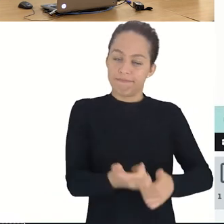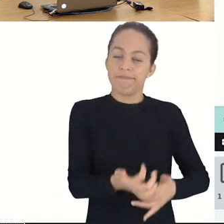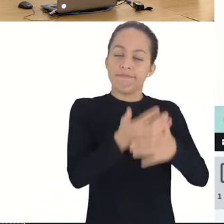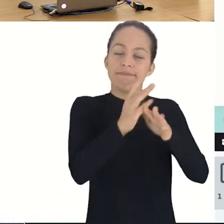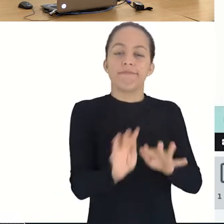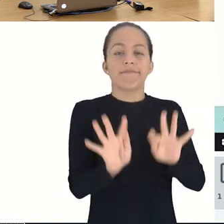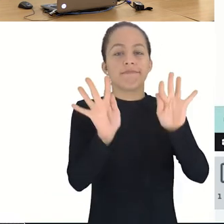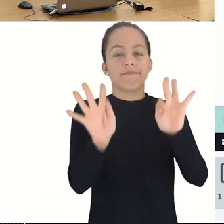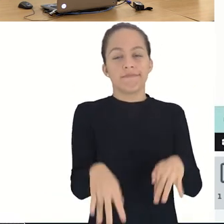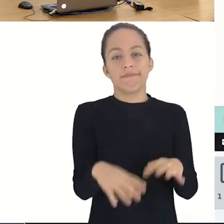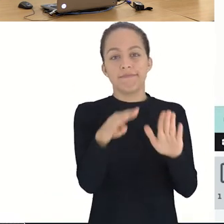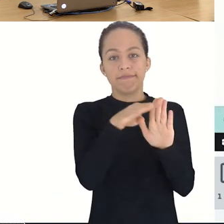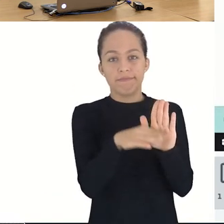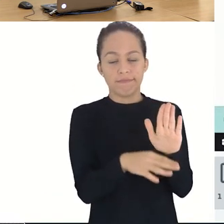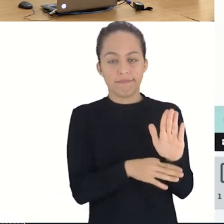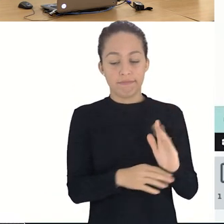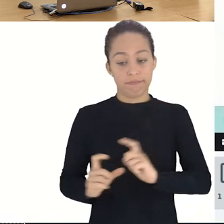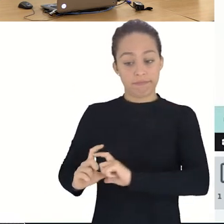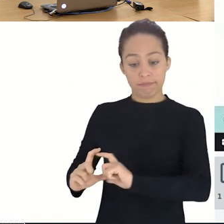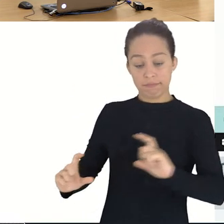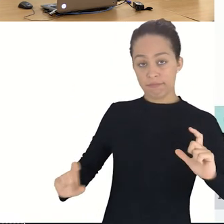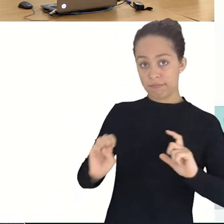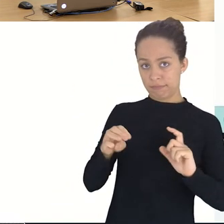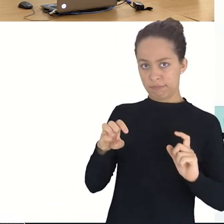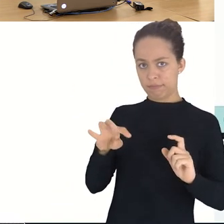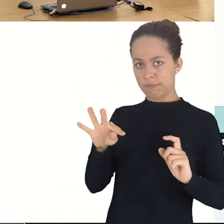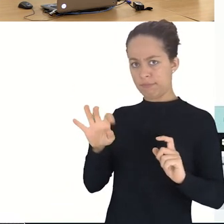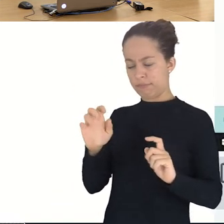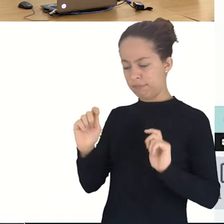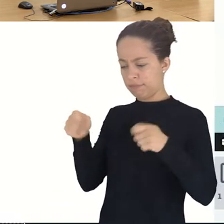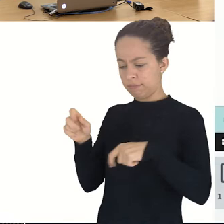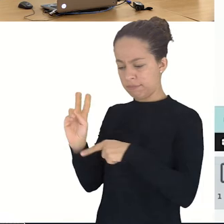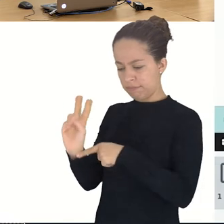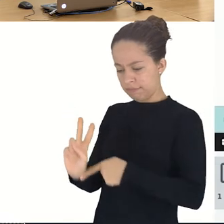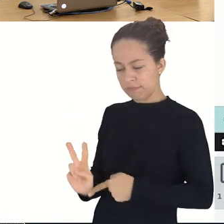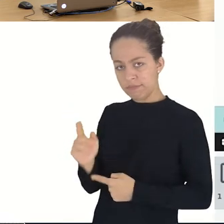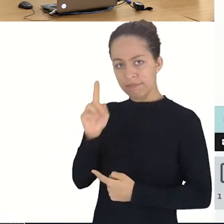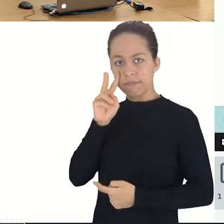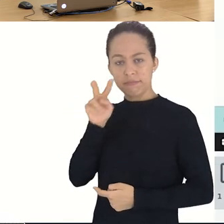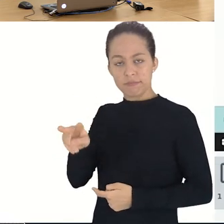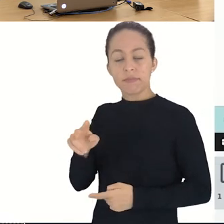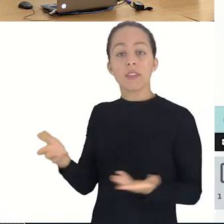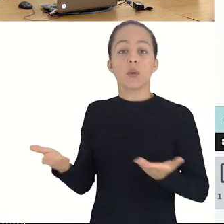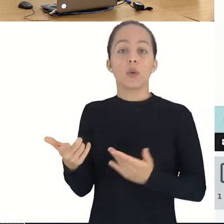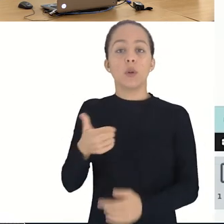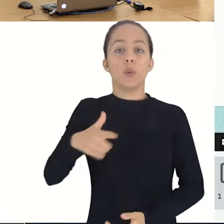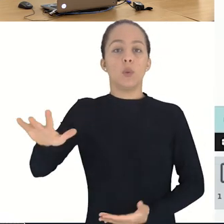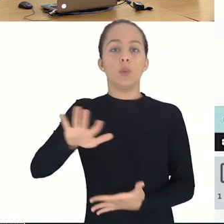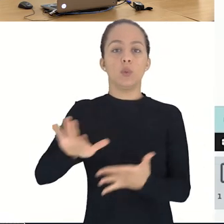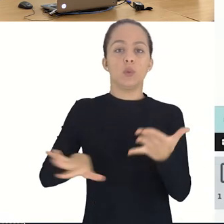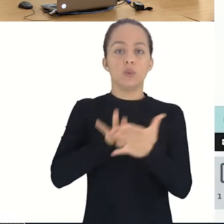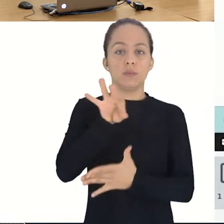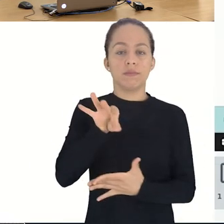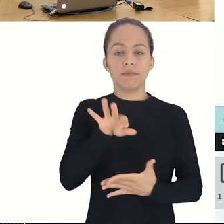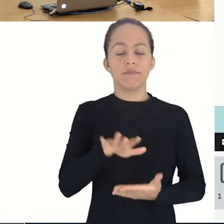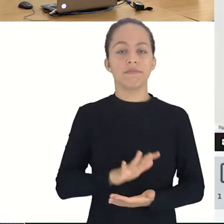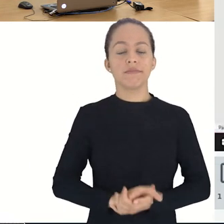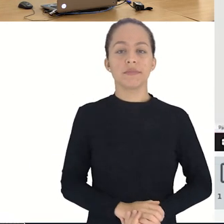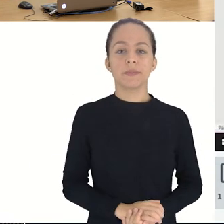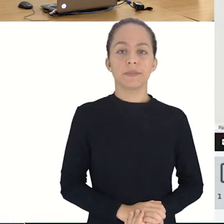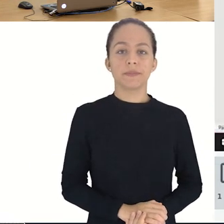E chegamos ao final da lista. Semente pode ser conferida. Vamos então passar para o próximo sorteio.